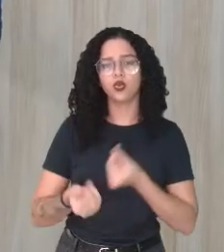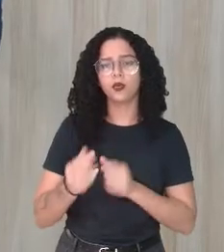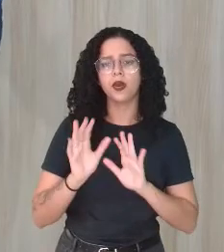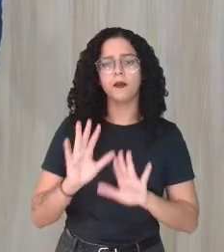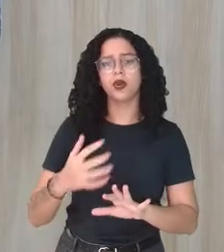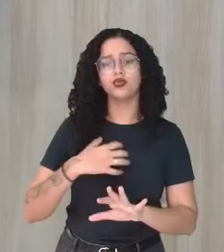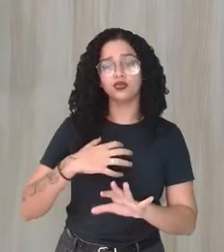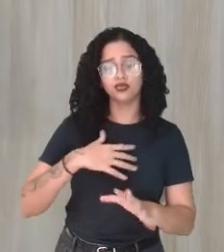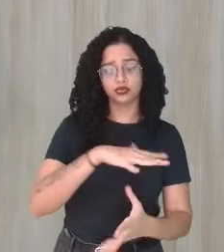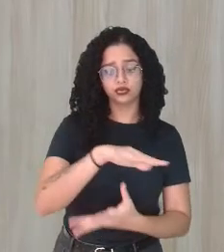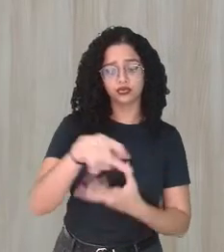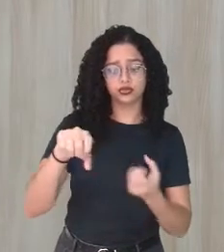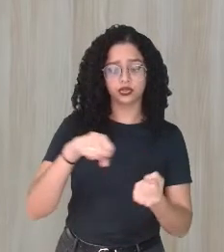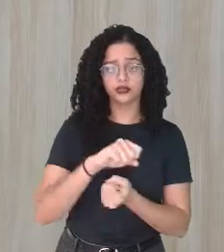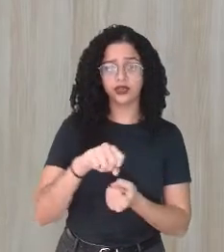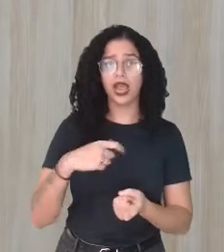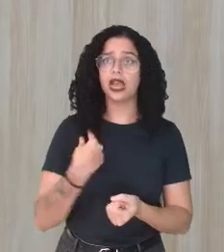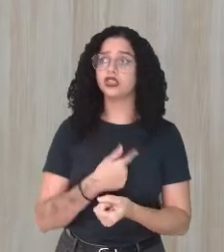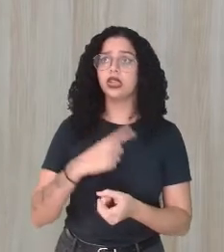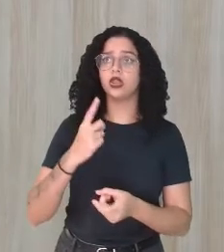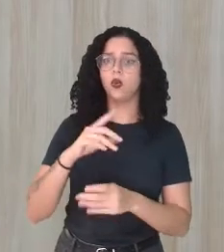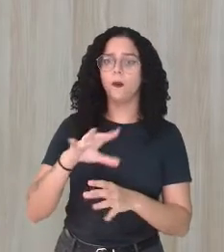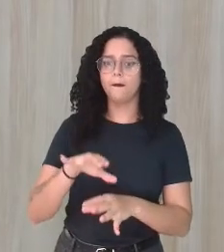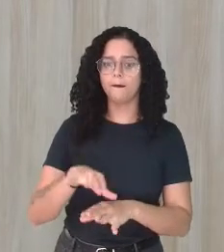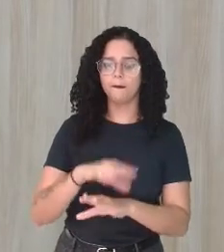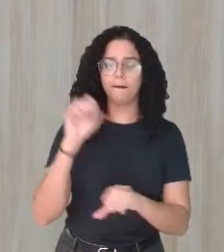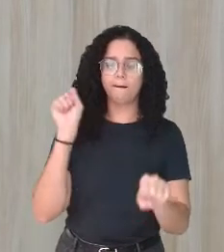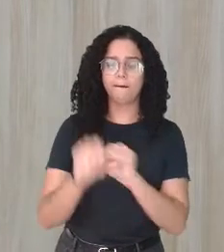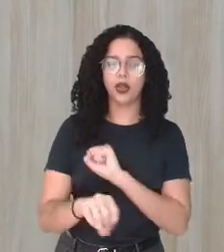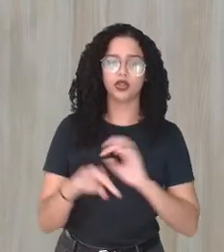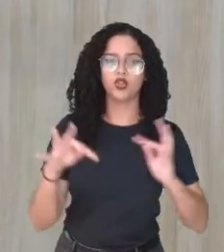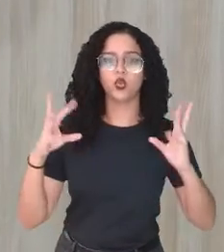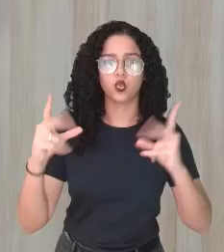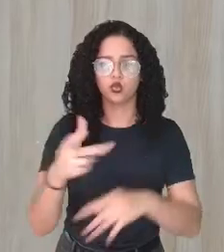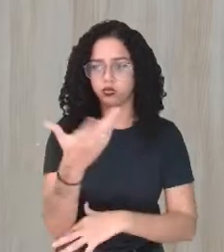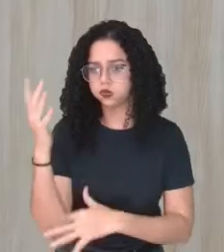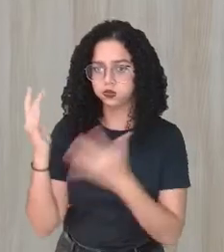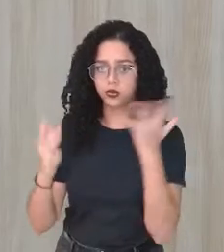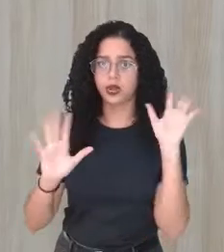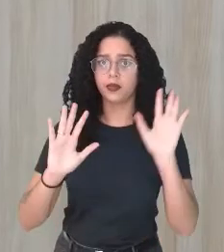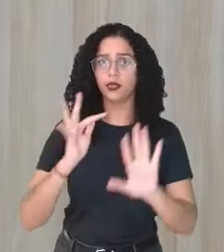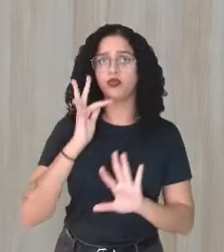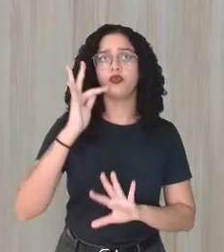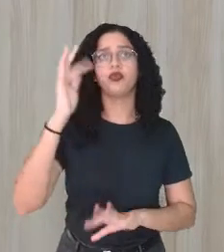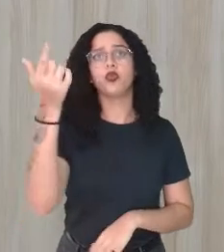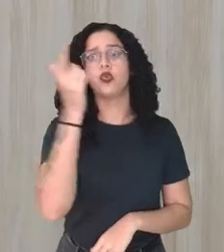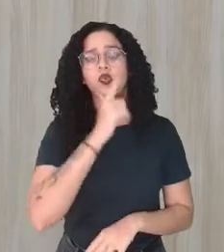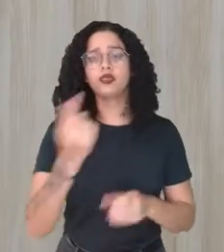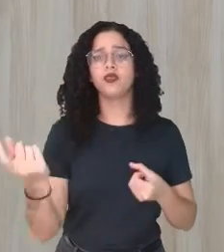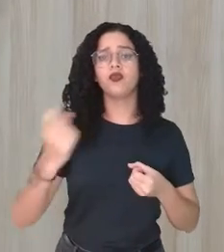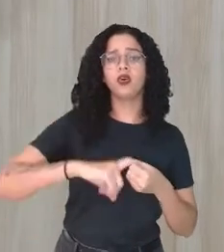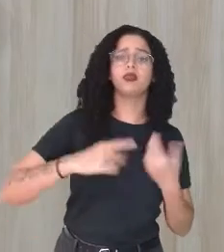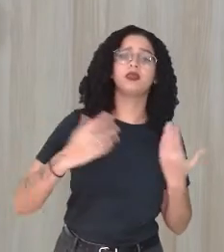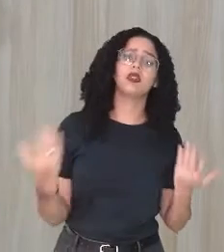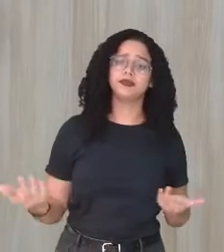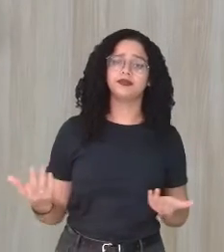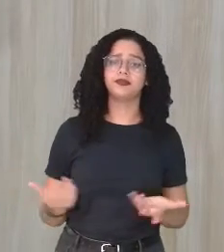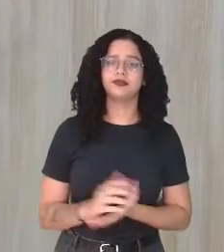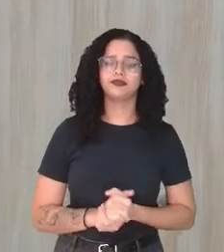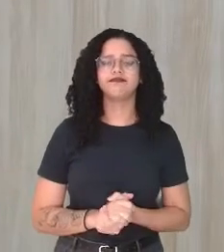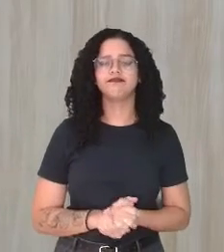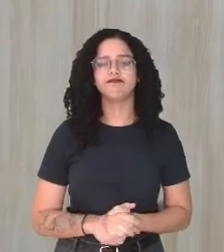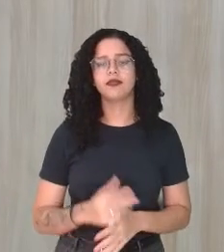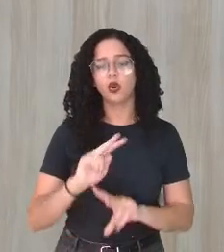modo sustentável, de modo que a gente não destrua e lá na frente a gente não consiga mais reverter a situação. E sem